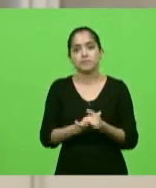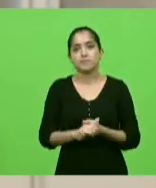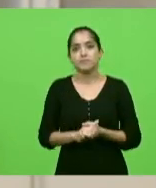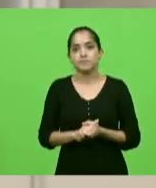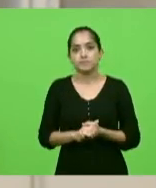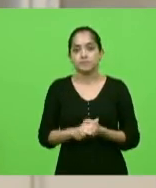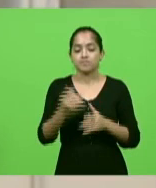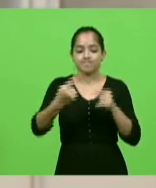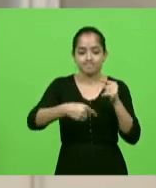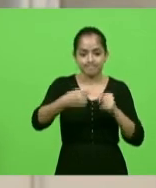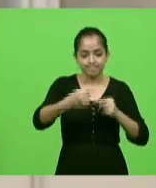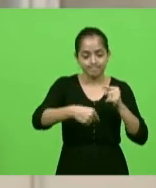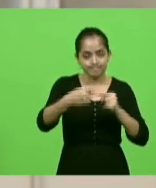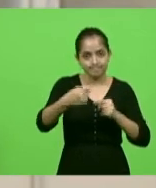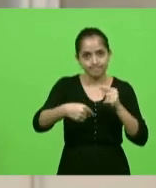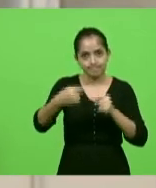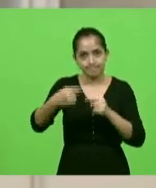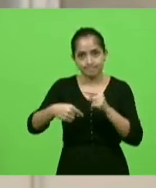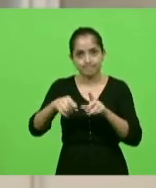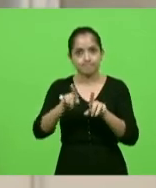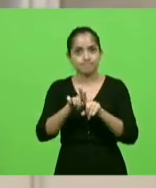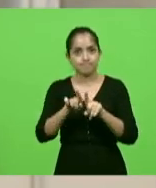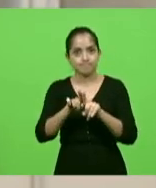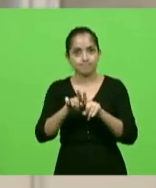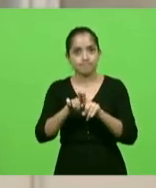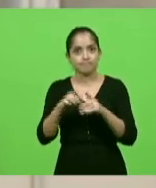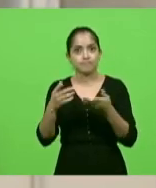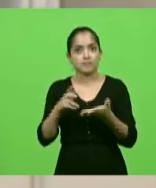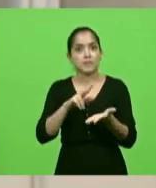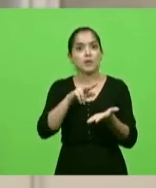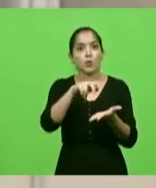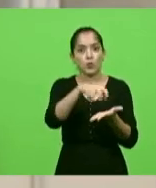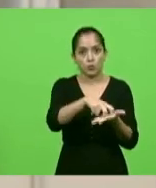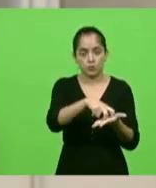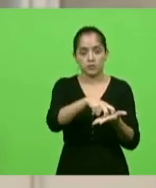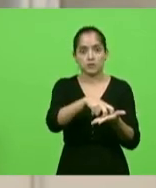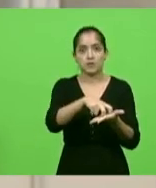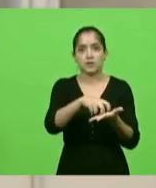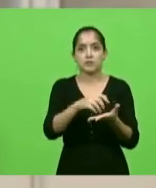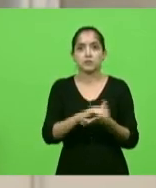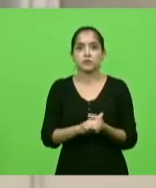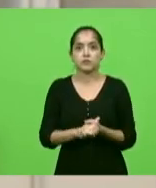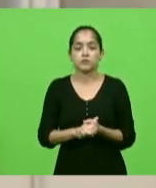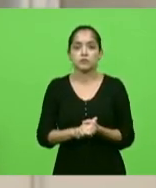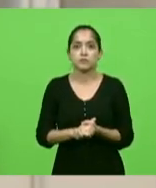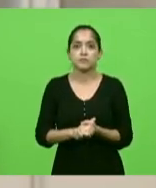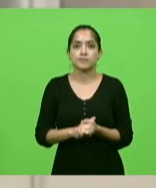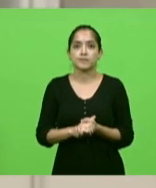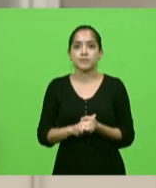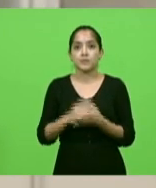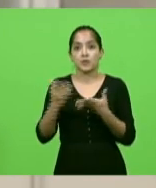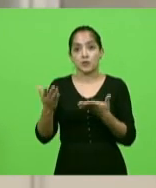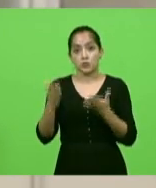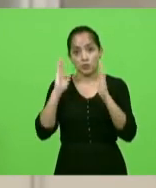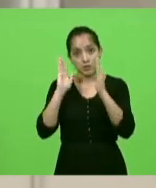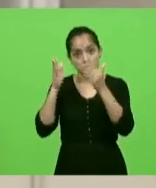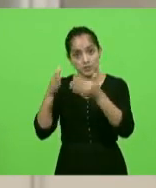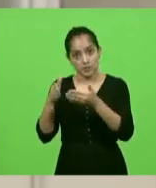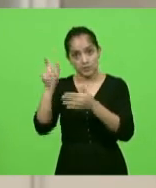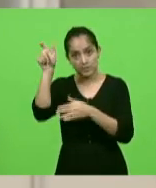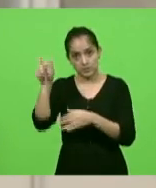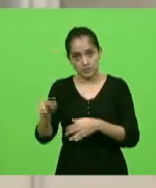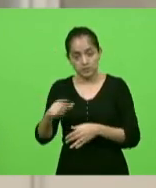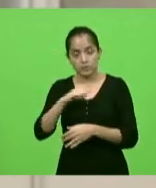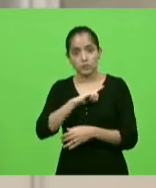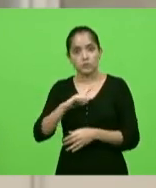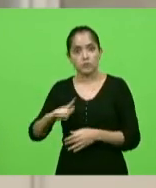agentes políticos eventualmente condenados no caso específico do